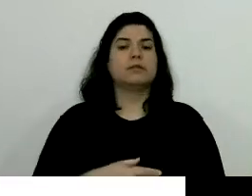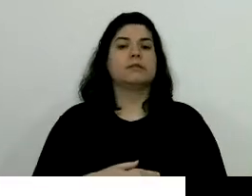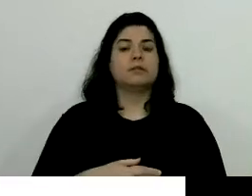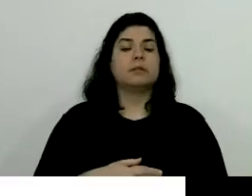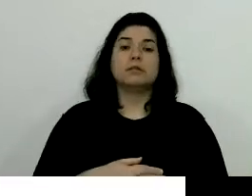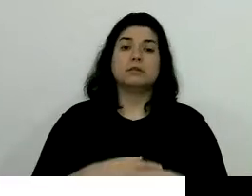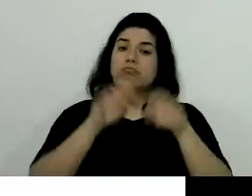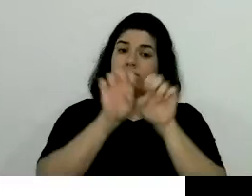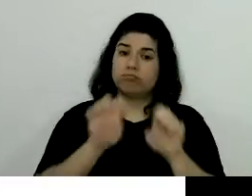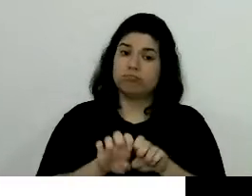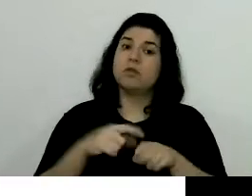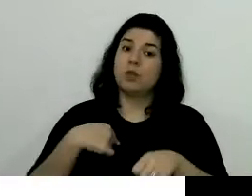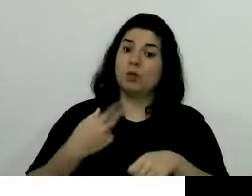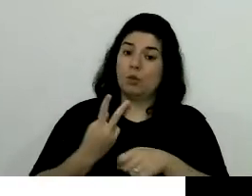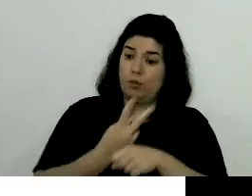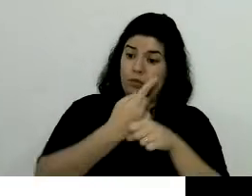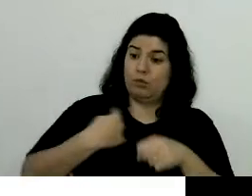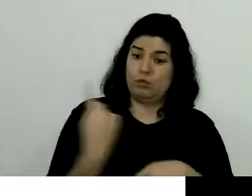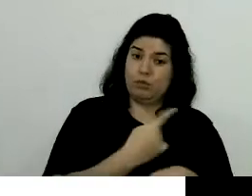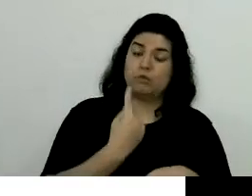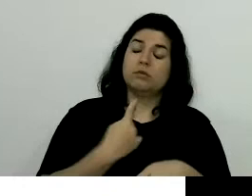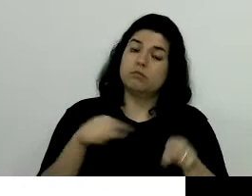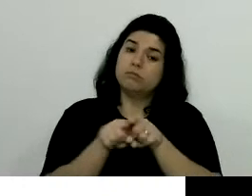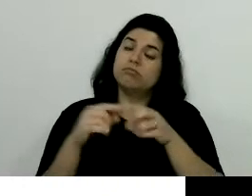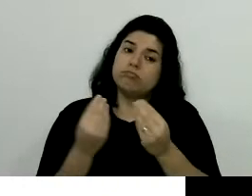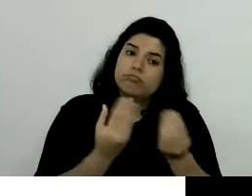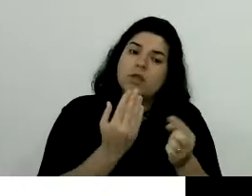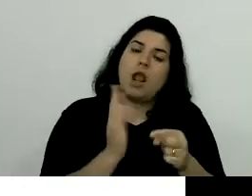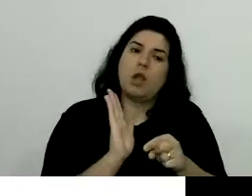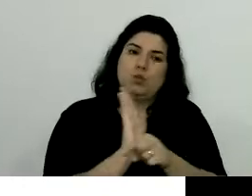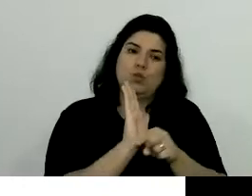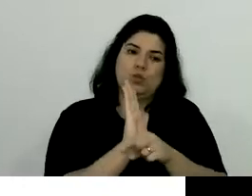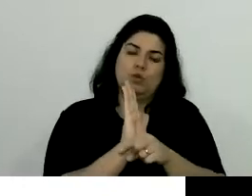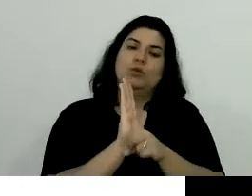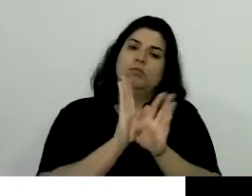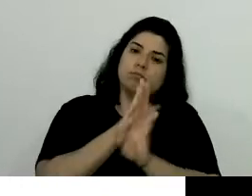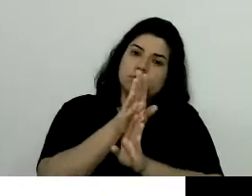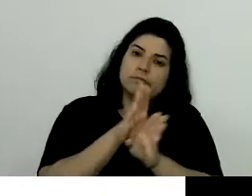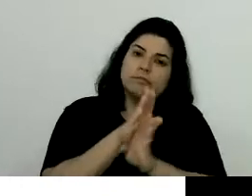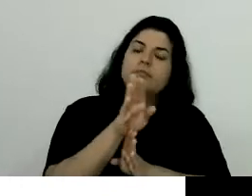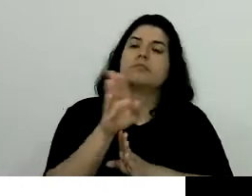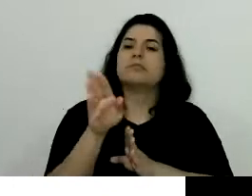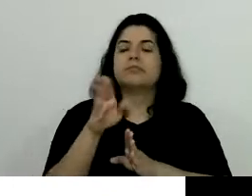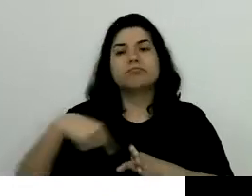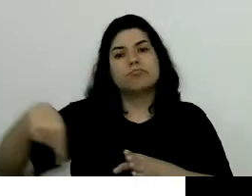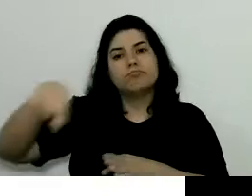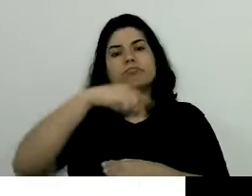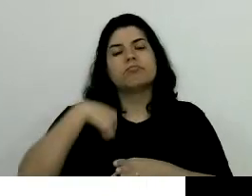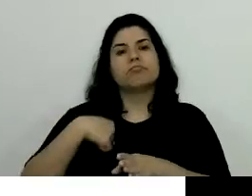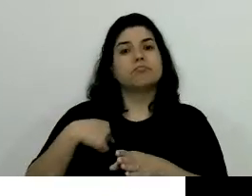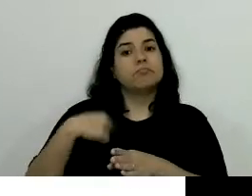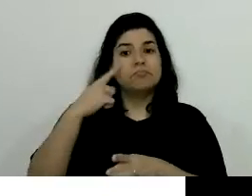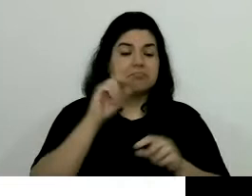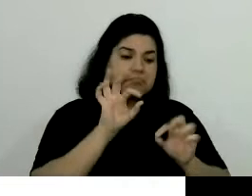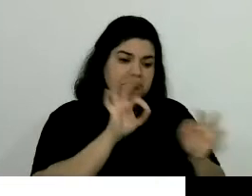procurou e nos ofereceu ajuda, nos orientou, né? Nós fizemos adaptações